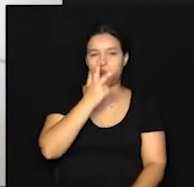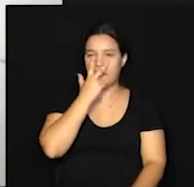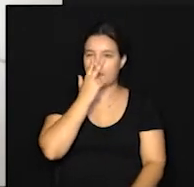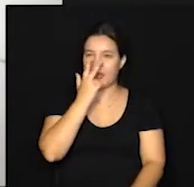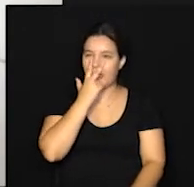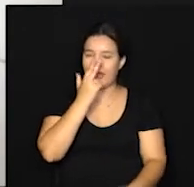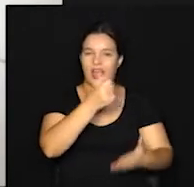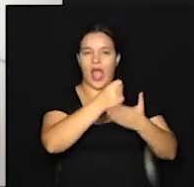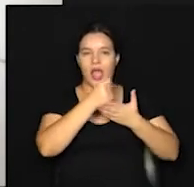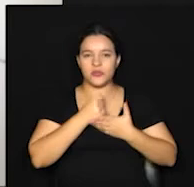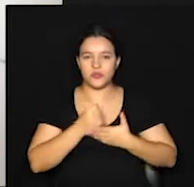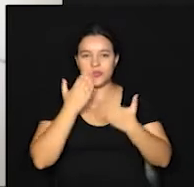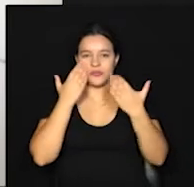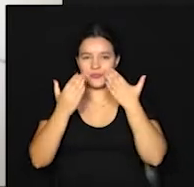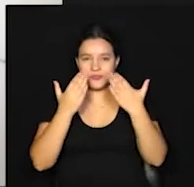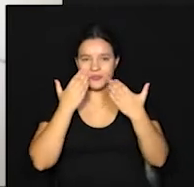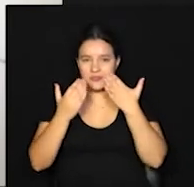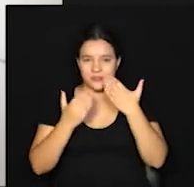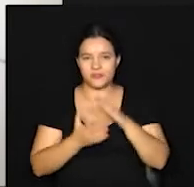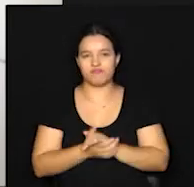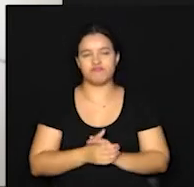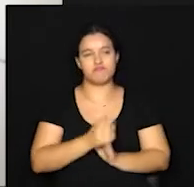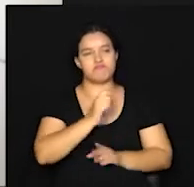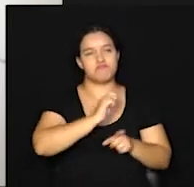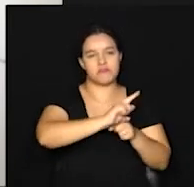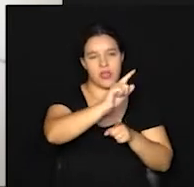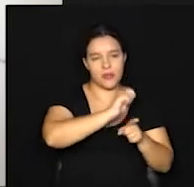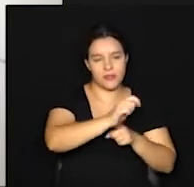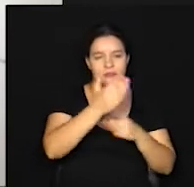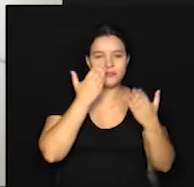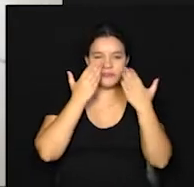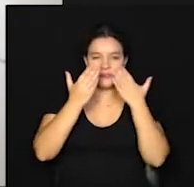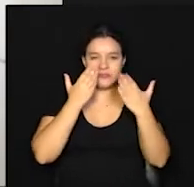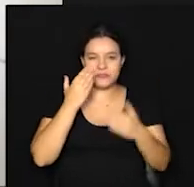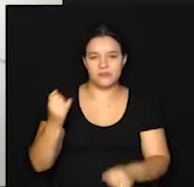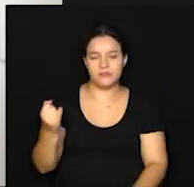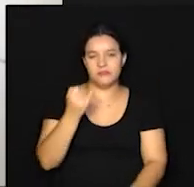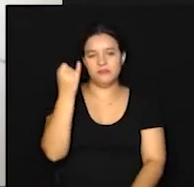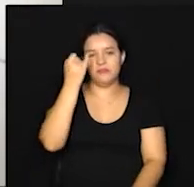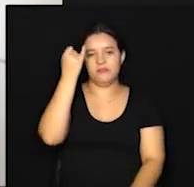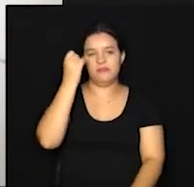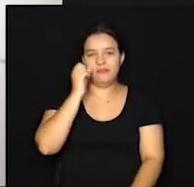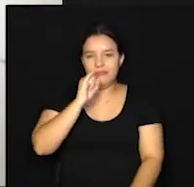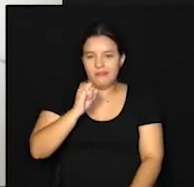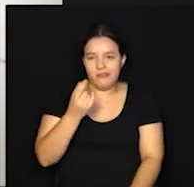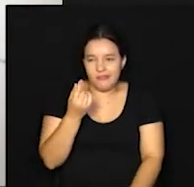auxílio psicológico. Quem tiver condições de pagar um psicólogo é importante. Se você não tem